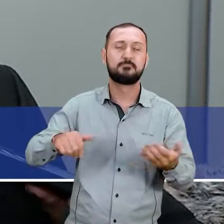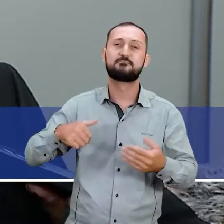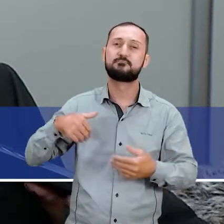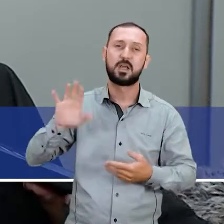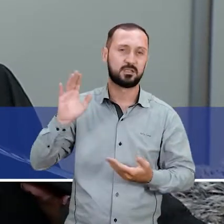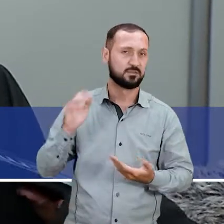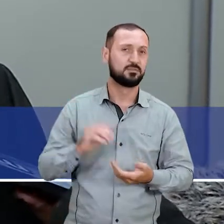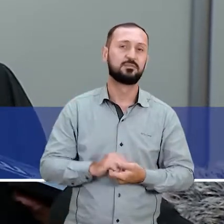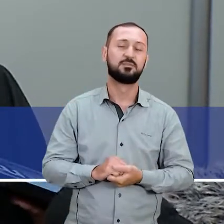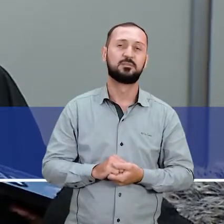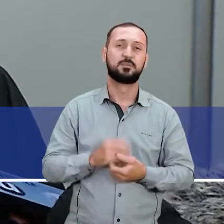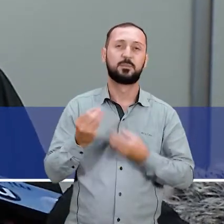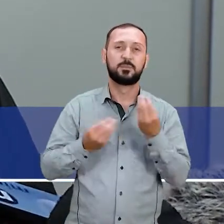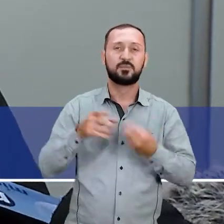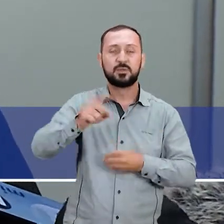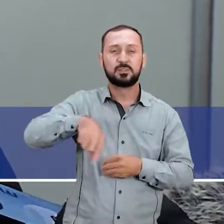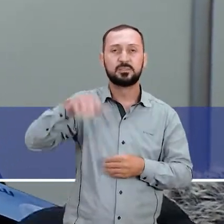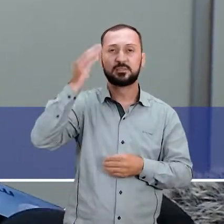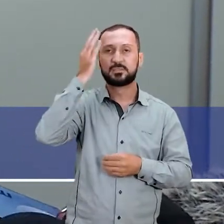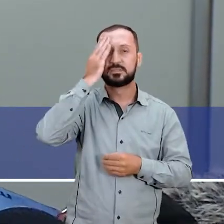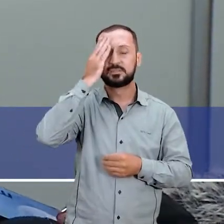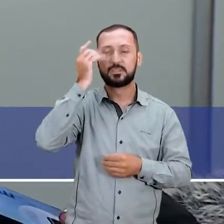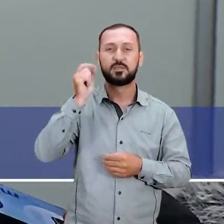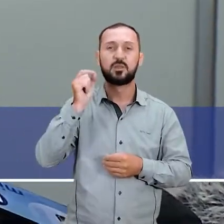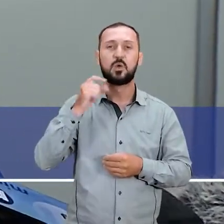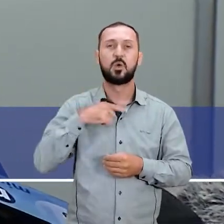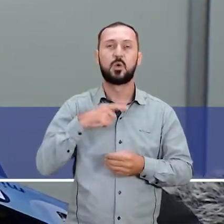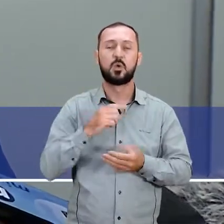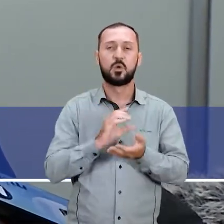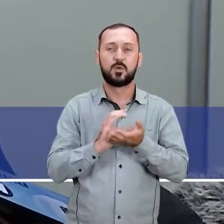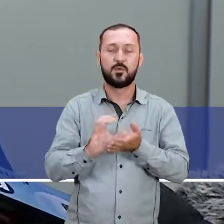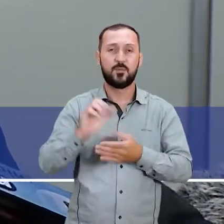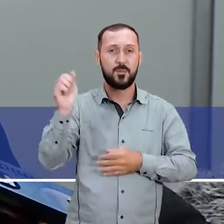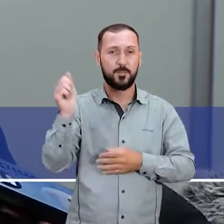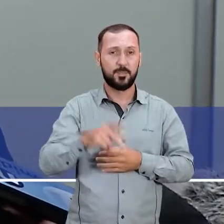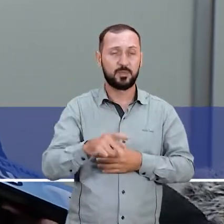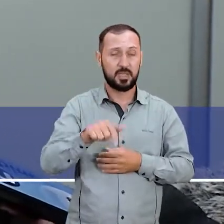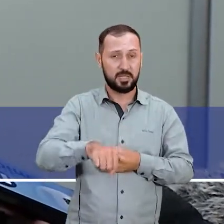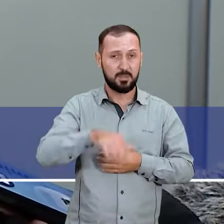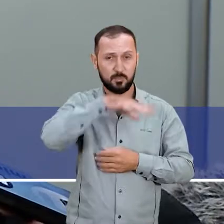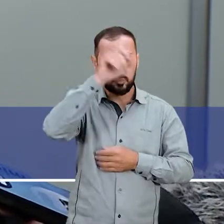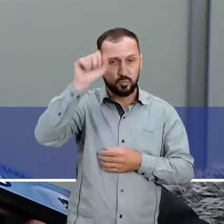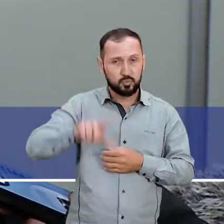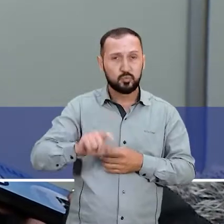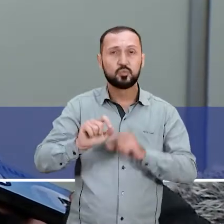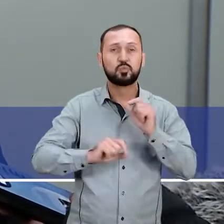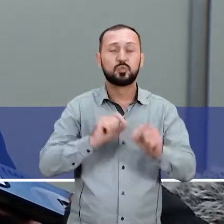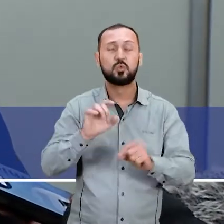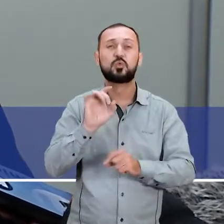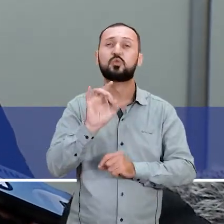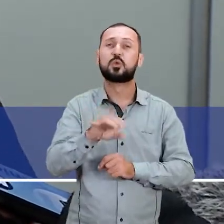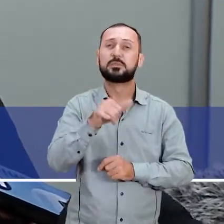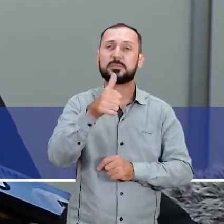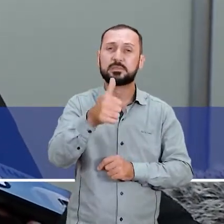que são muito maiores que o salário mínimo. Para que os senhores tenham uma ideia do financiamento da Previdência no Estado,